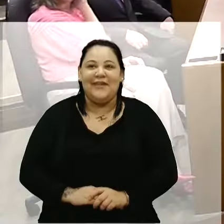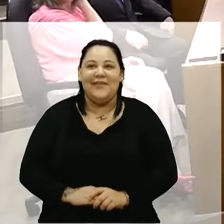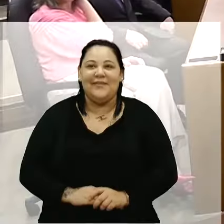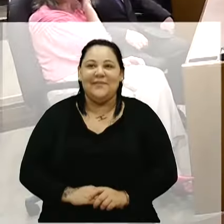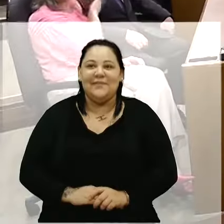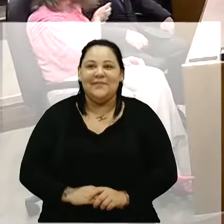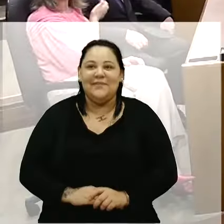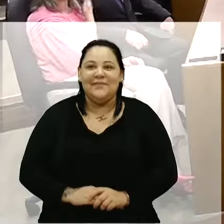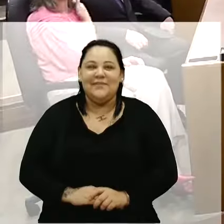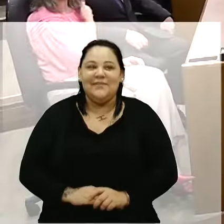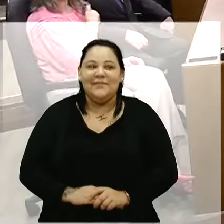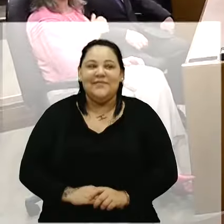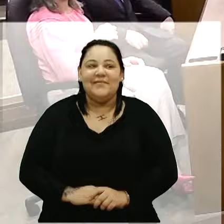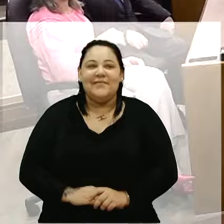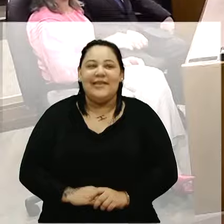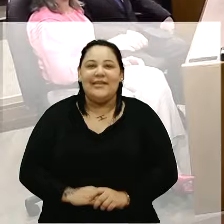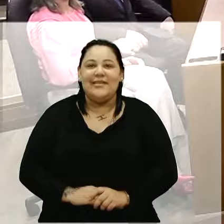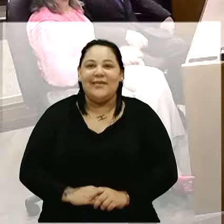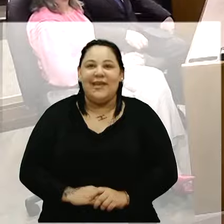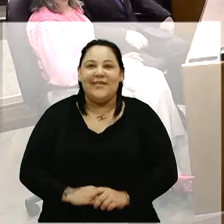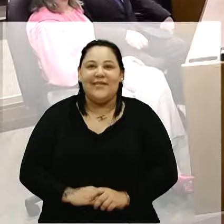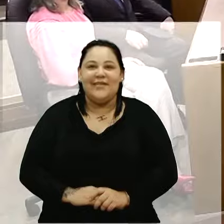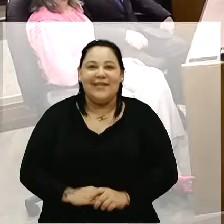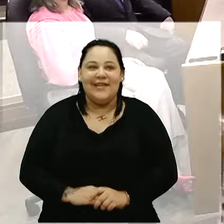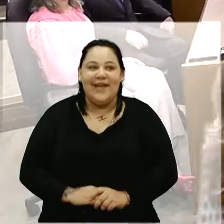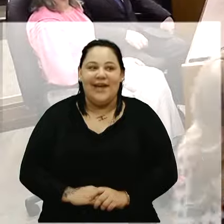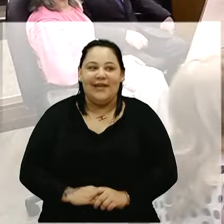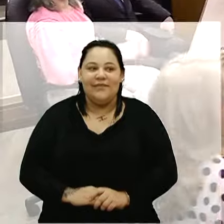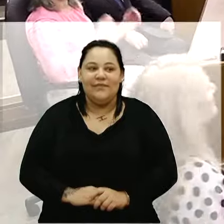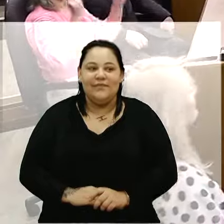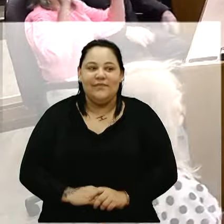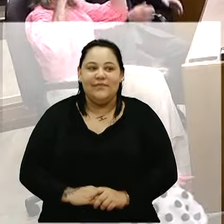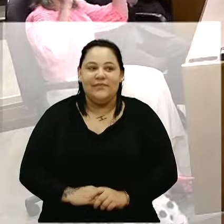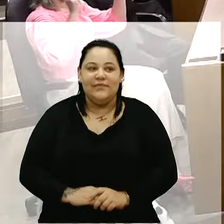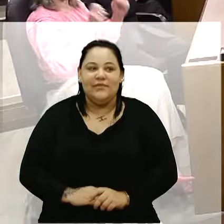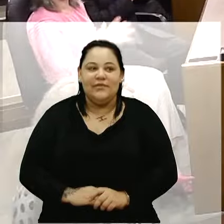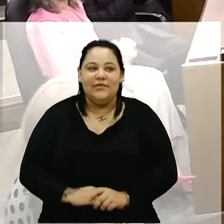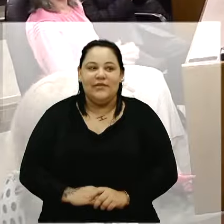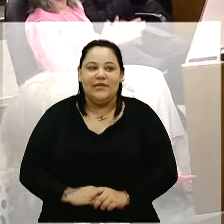É uma instituição caxiense, é daqui, investe aqui,